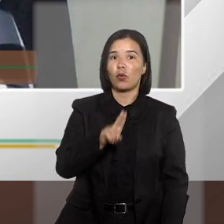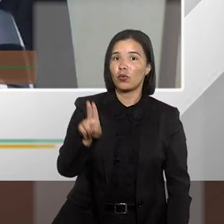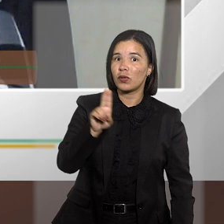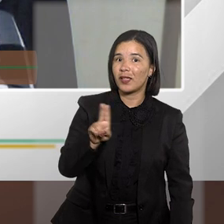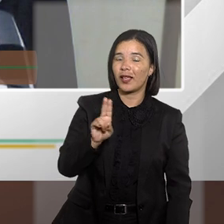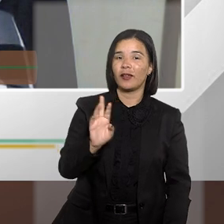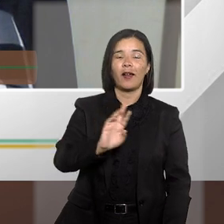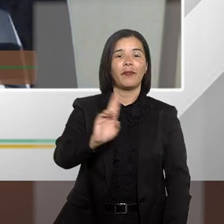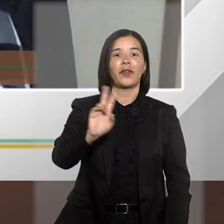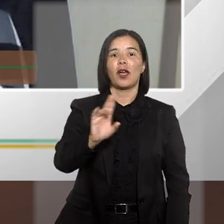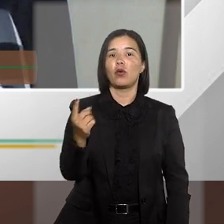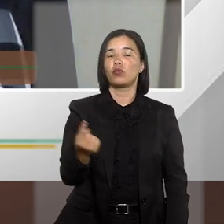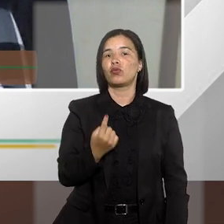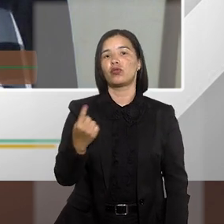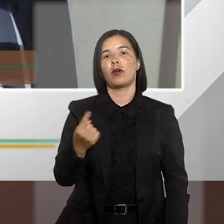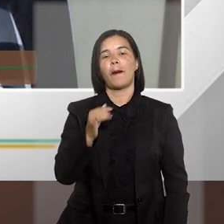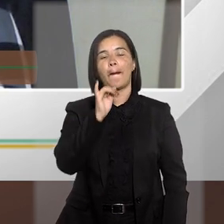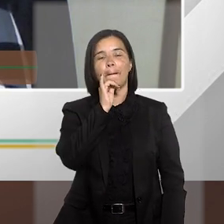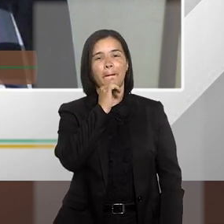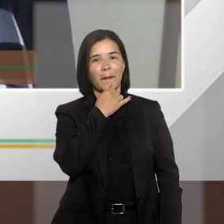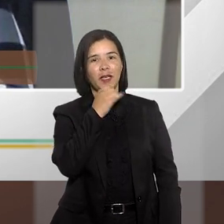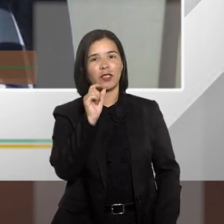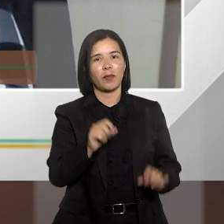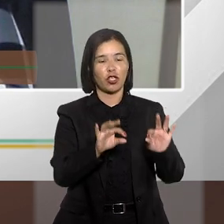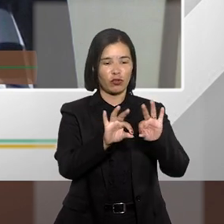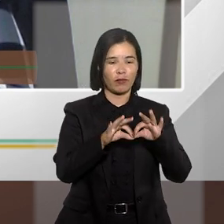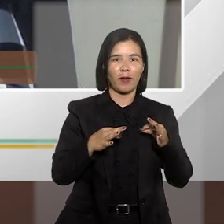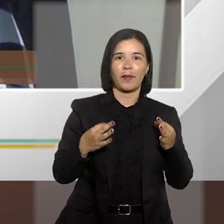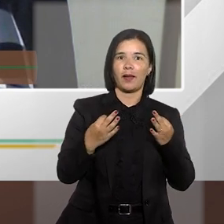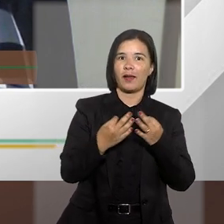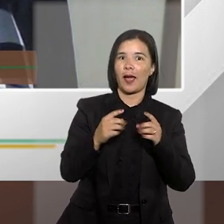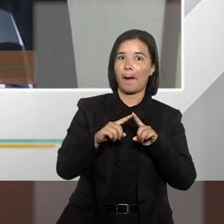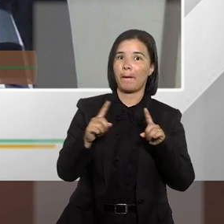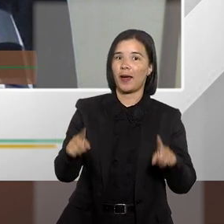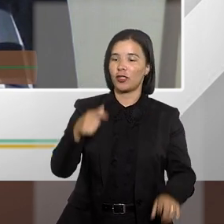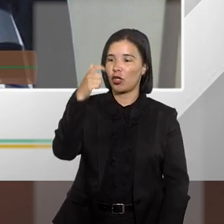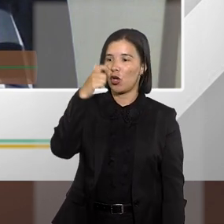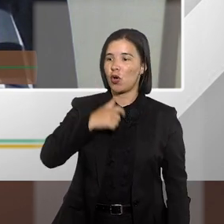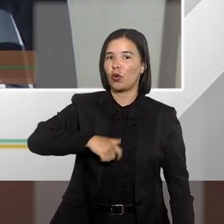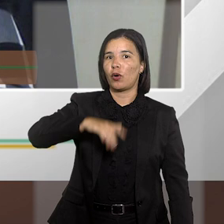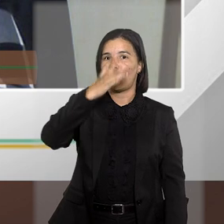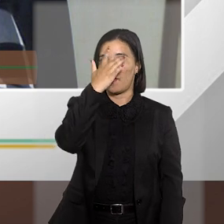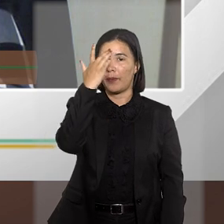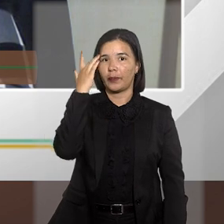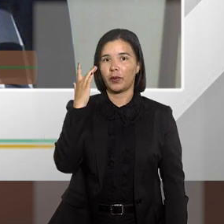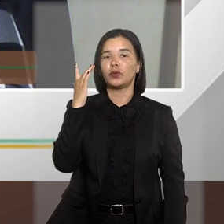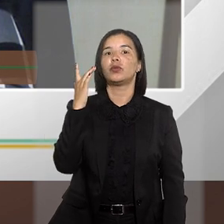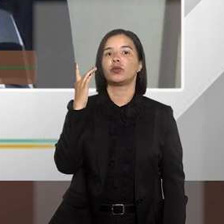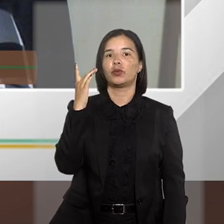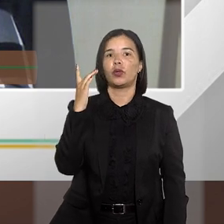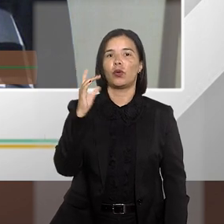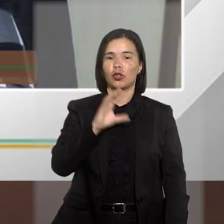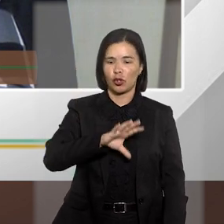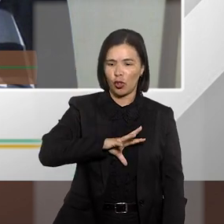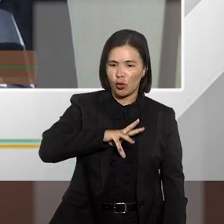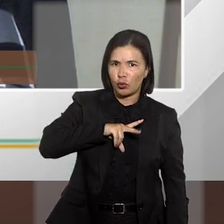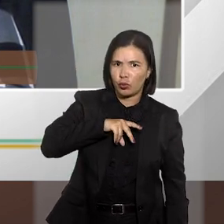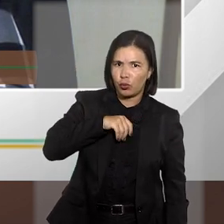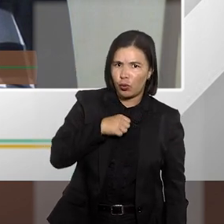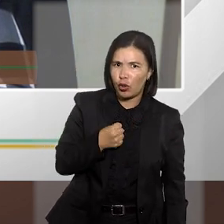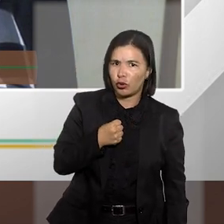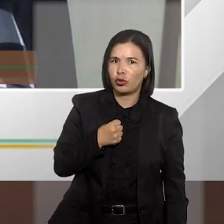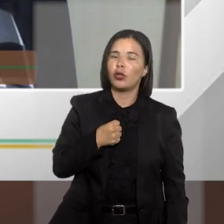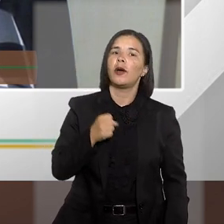só infelizmente em um âmbito familiar, mas quando pessoas que têm como o ódio como instrumento